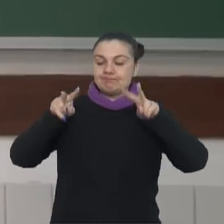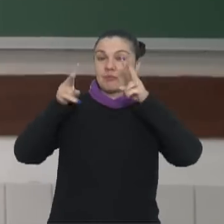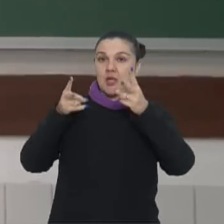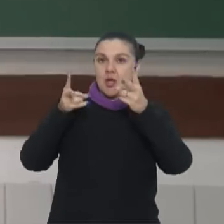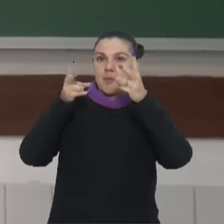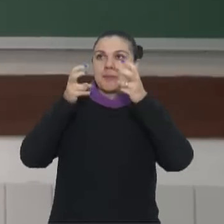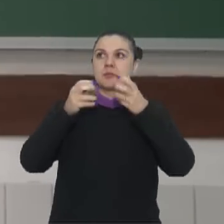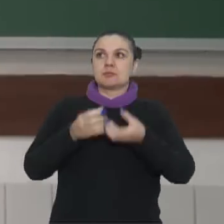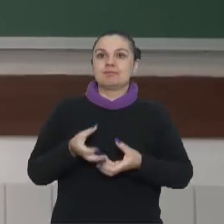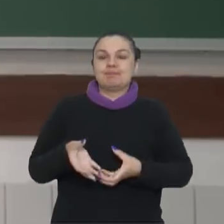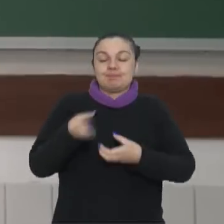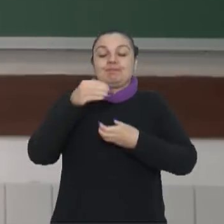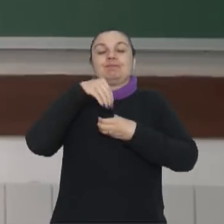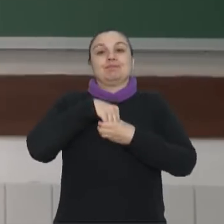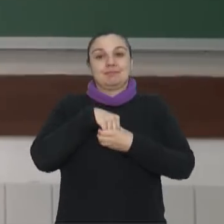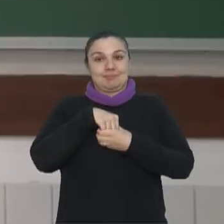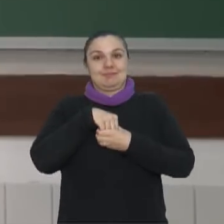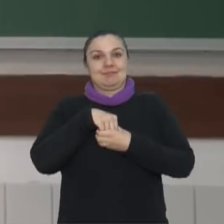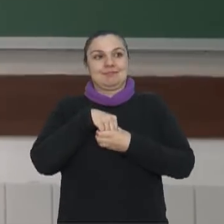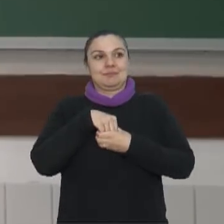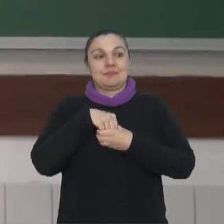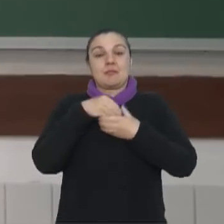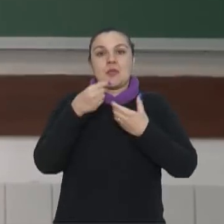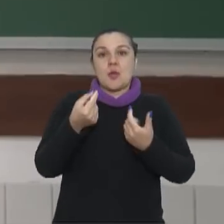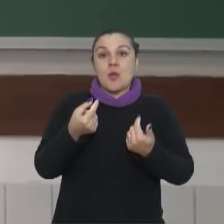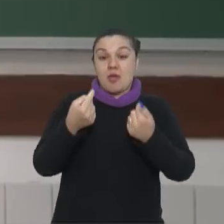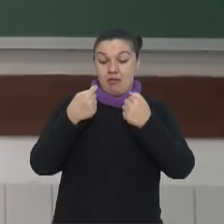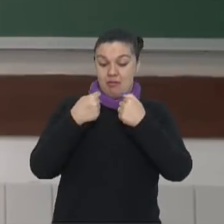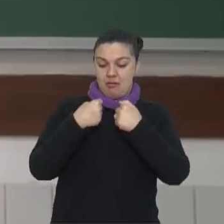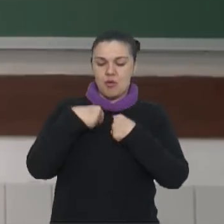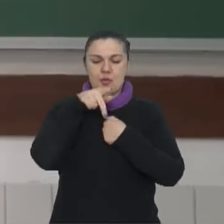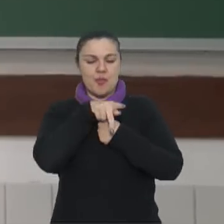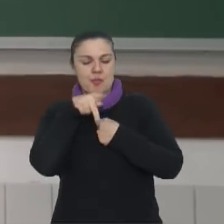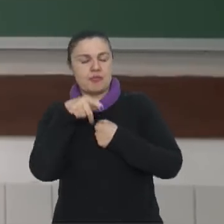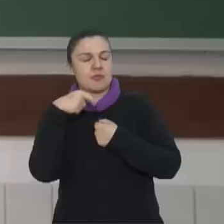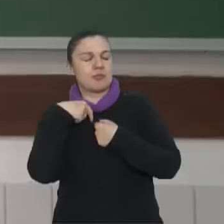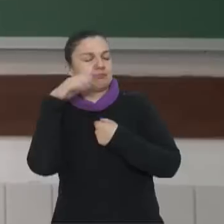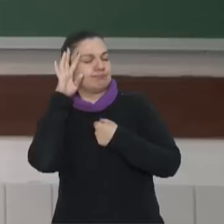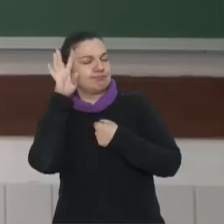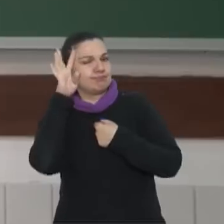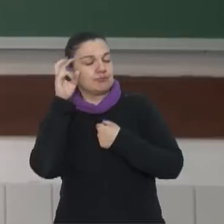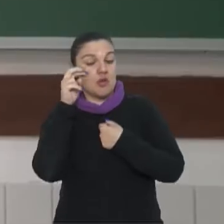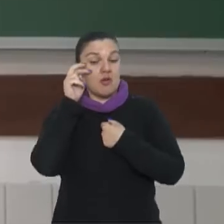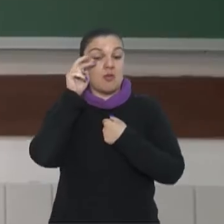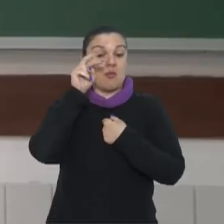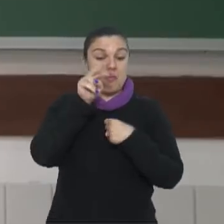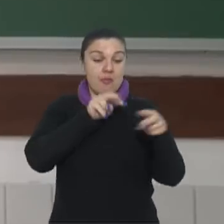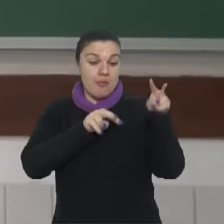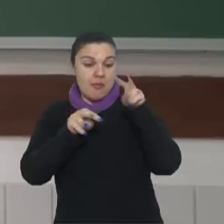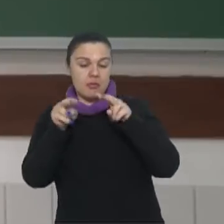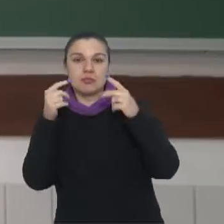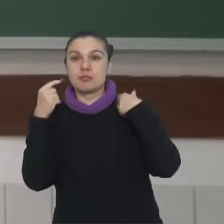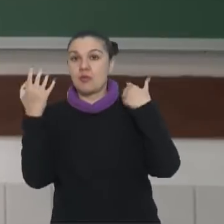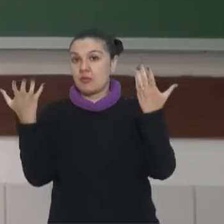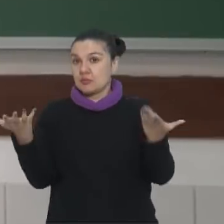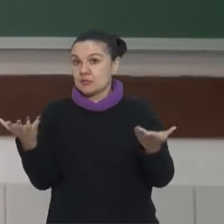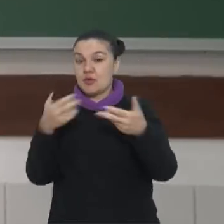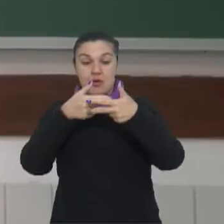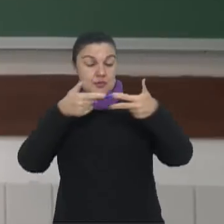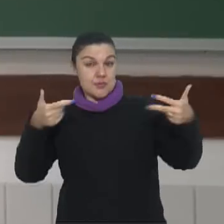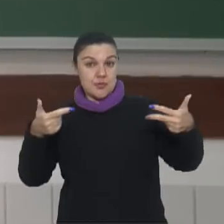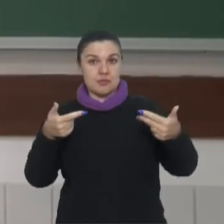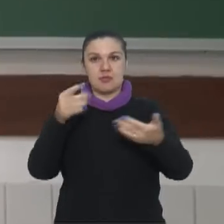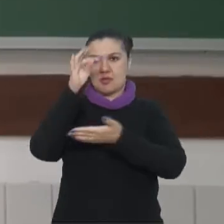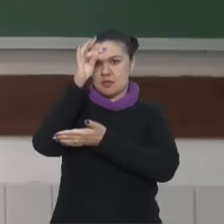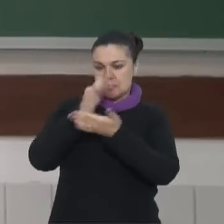muito individual. É a leitura como que eu faço uma leitura de imagem? Como eu faço as leituras outras, né,